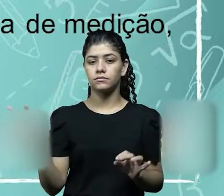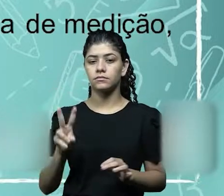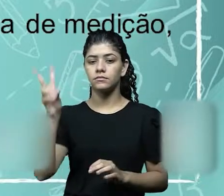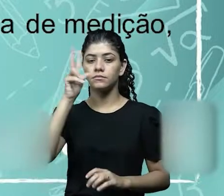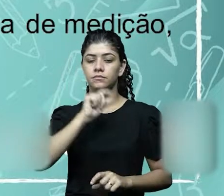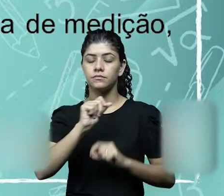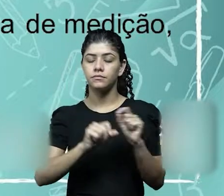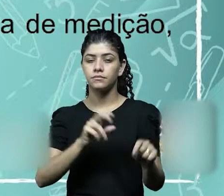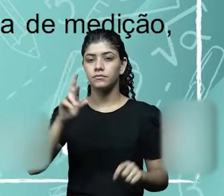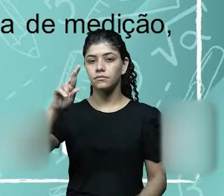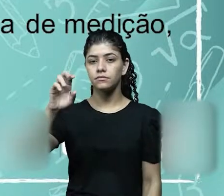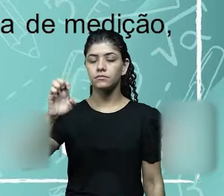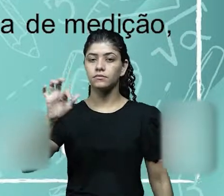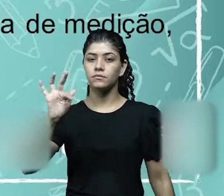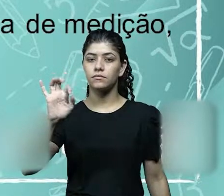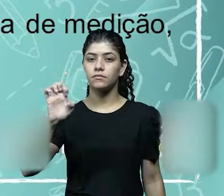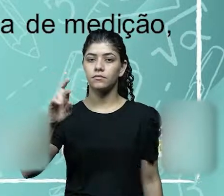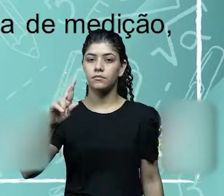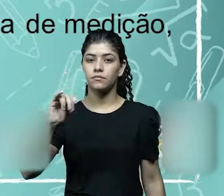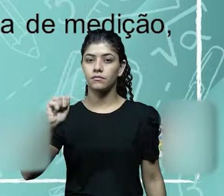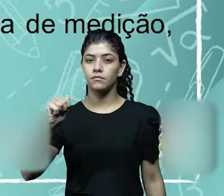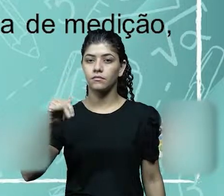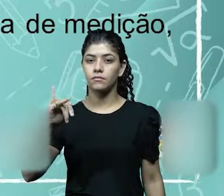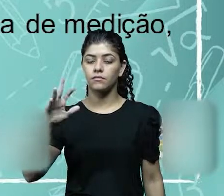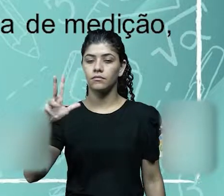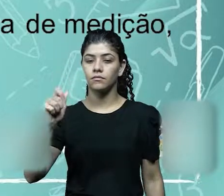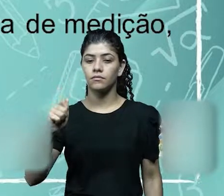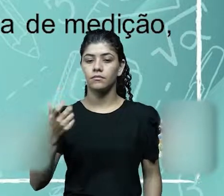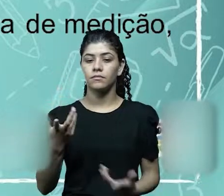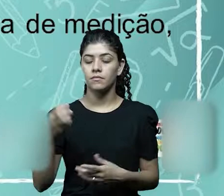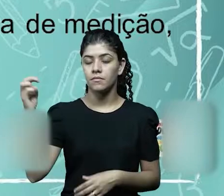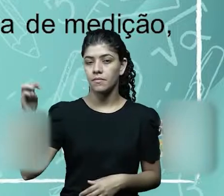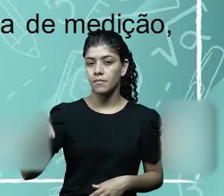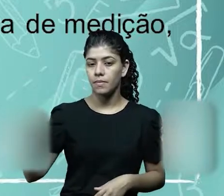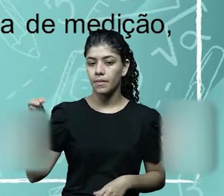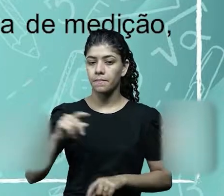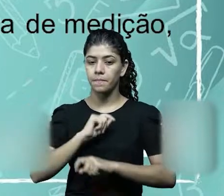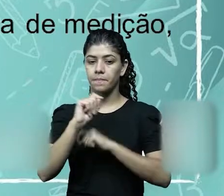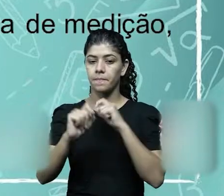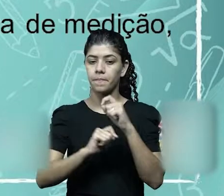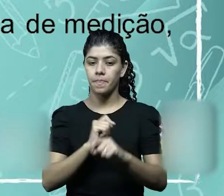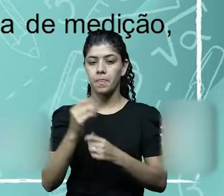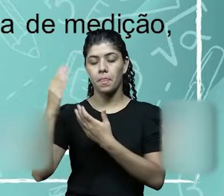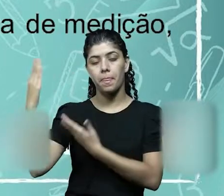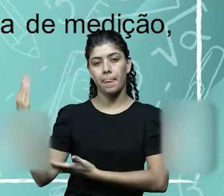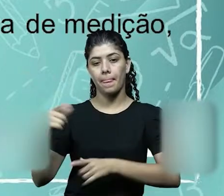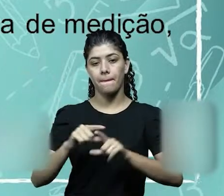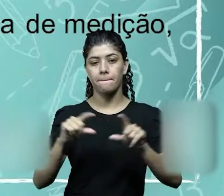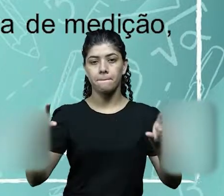o valor de referência. É possível expressá-lo matematicamente através da